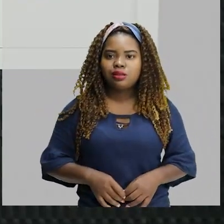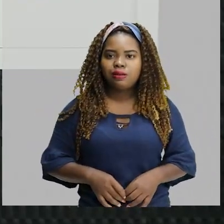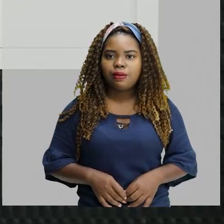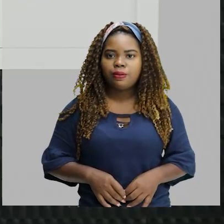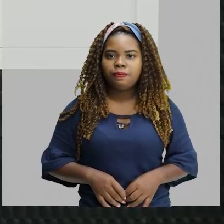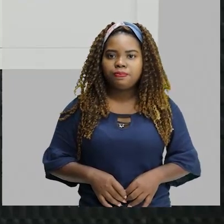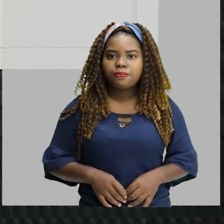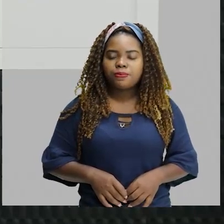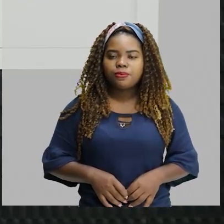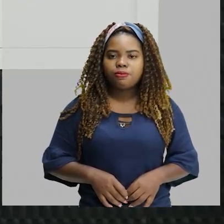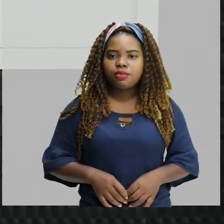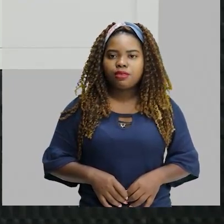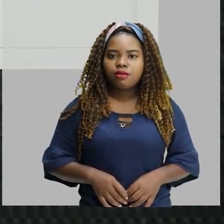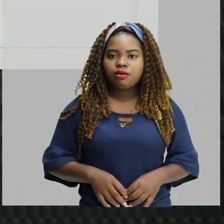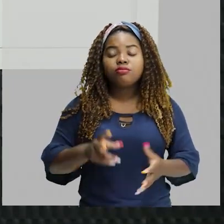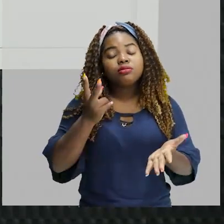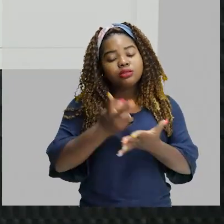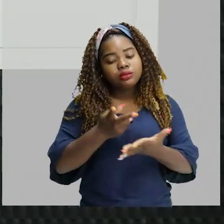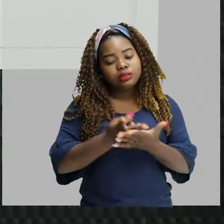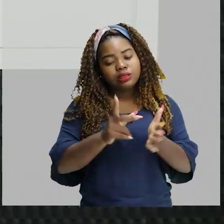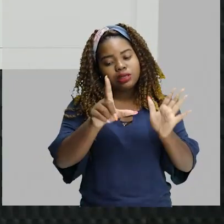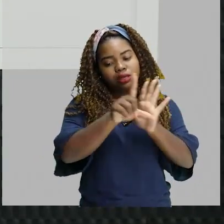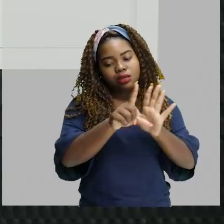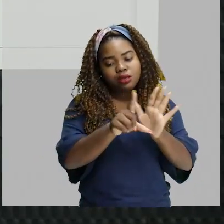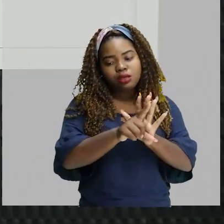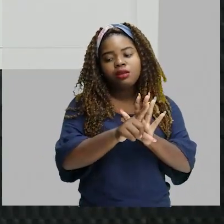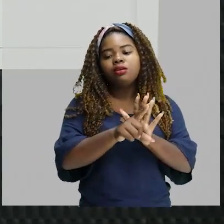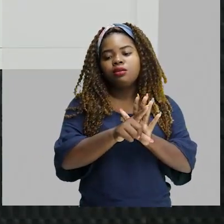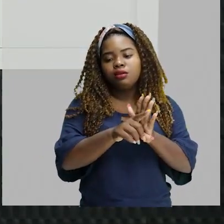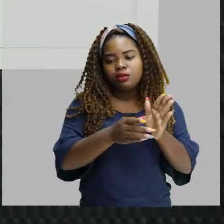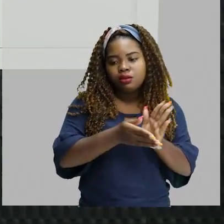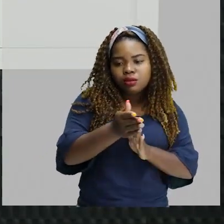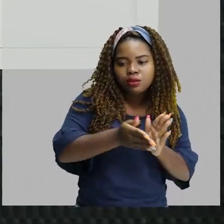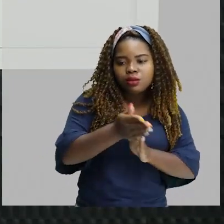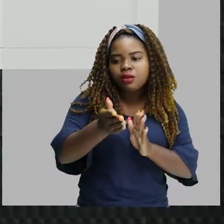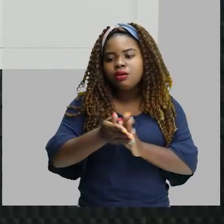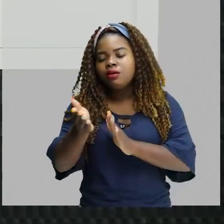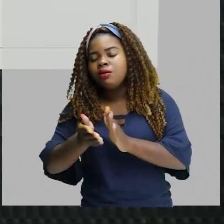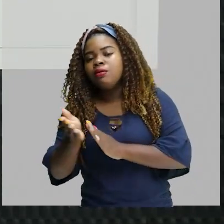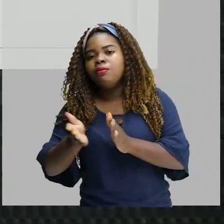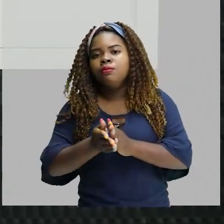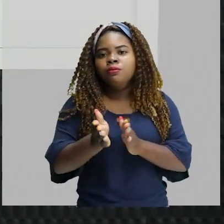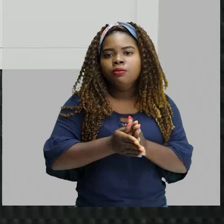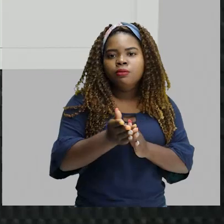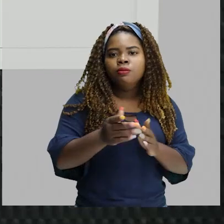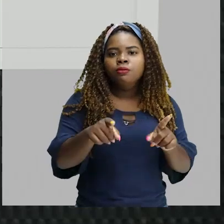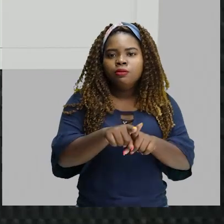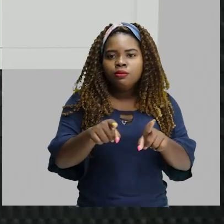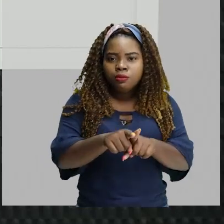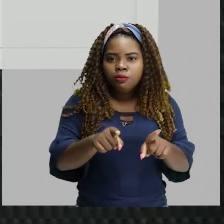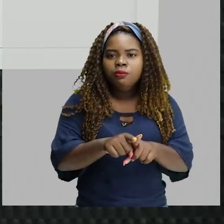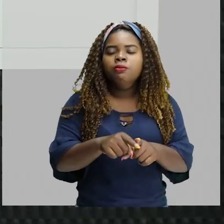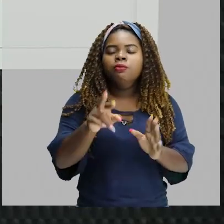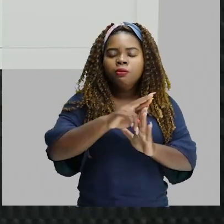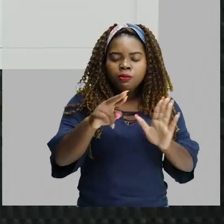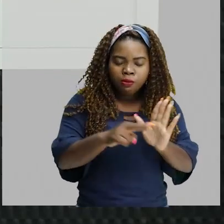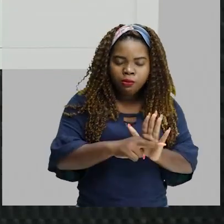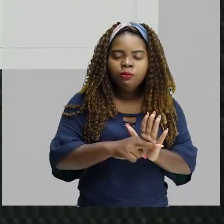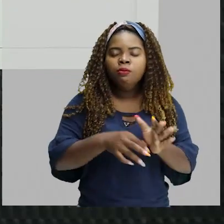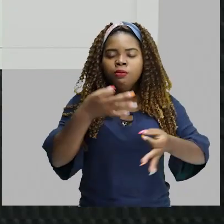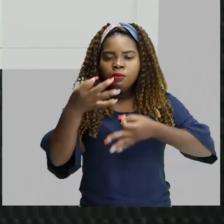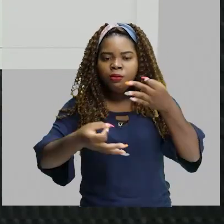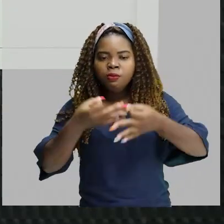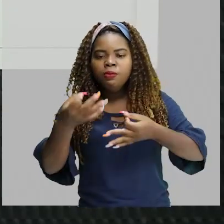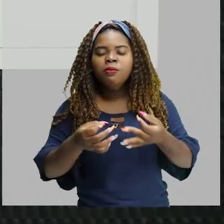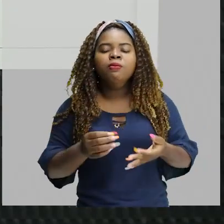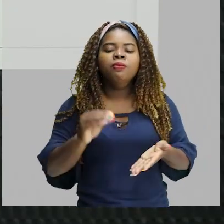argumentação coerente. Então, sempre essas leis, recomendações ou regras, elas vão estabelecer uma argumentação muito mais coerente. Então,